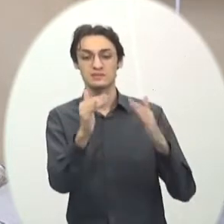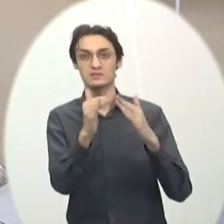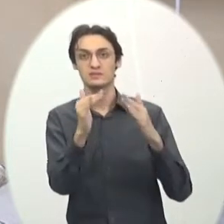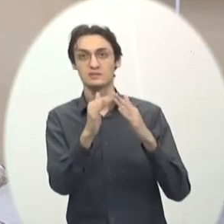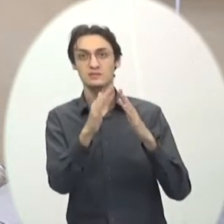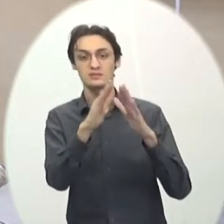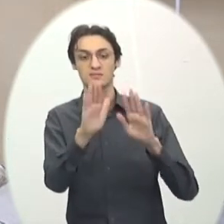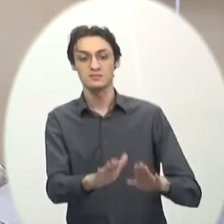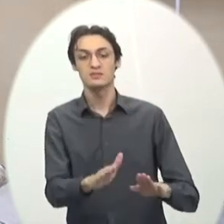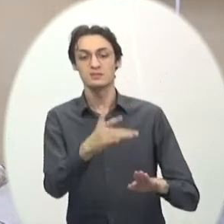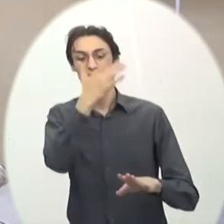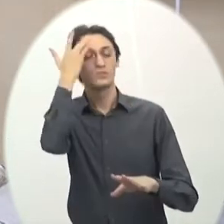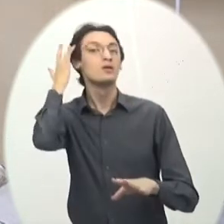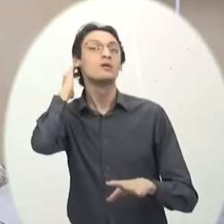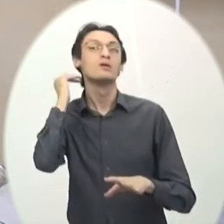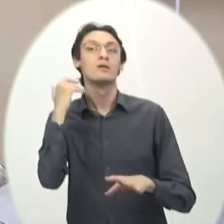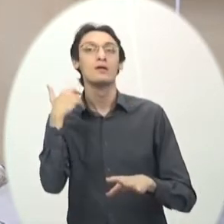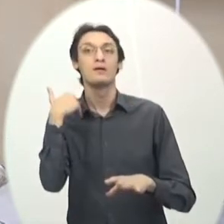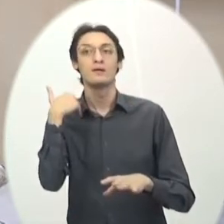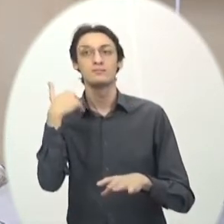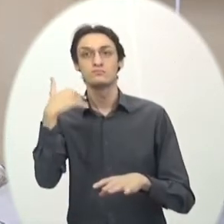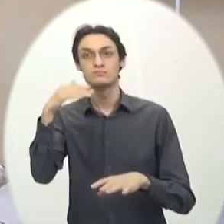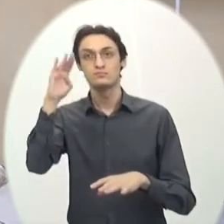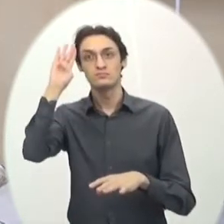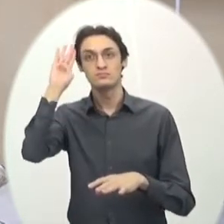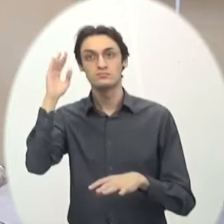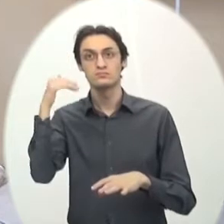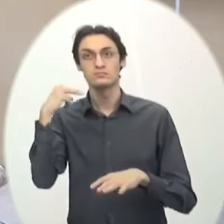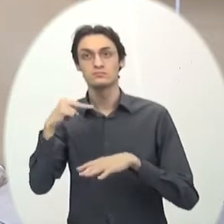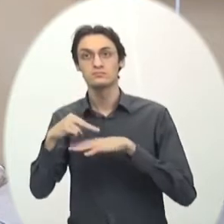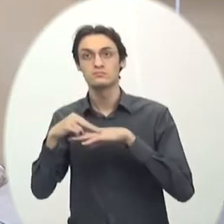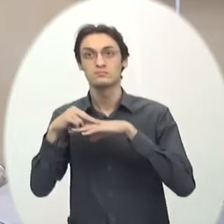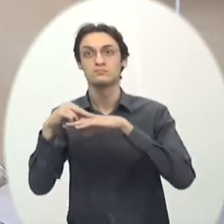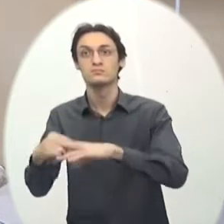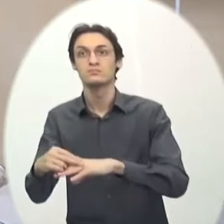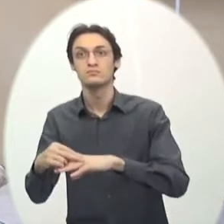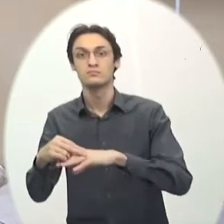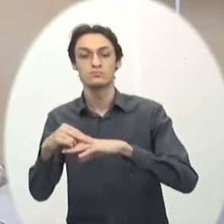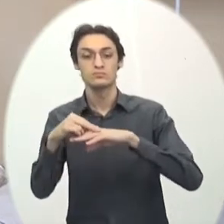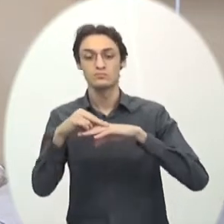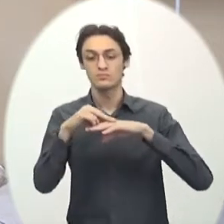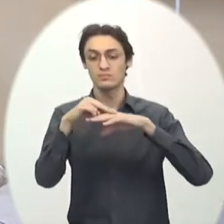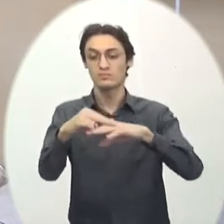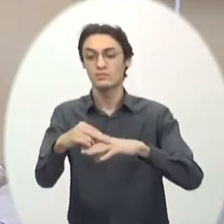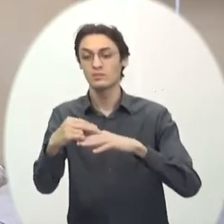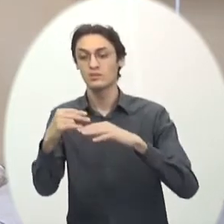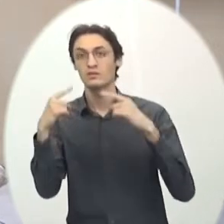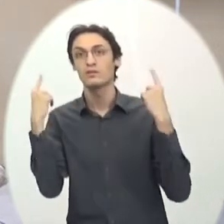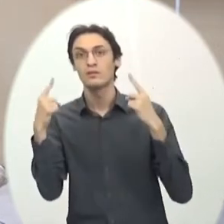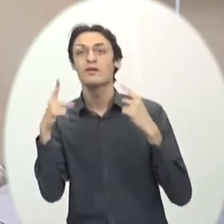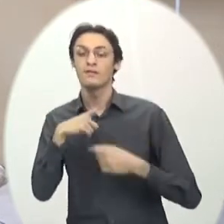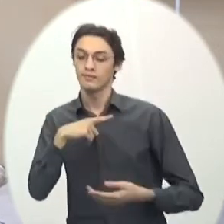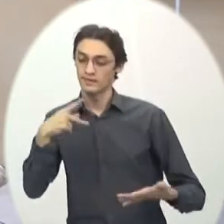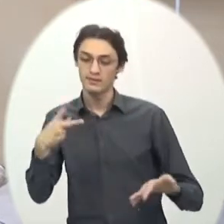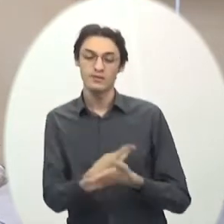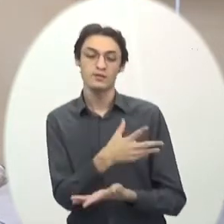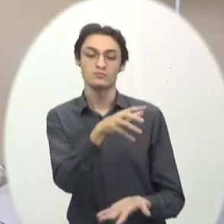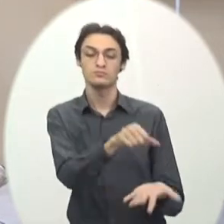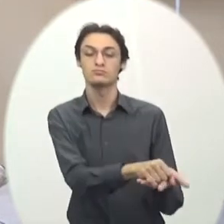mal, até chamar eles e vir buscar a ambulância e se deslocar, então houve falha nesse